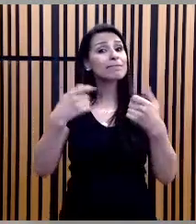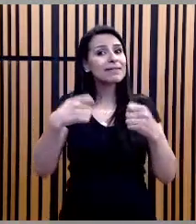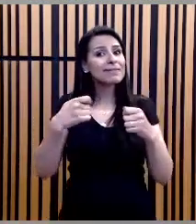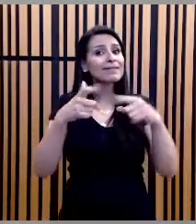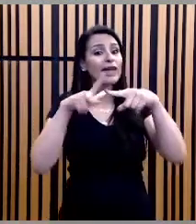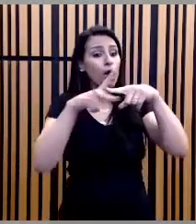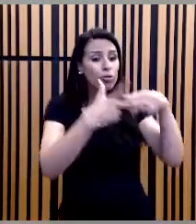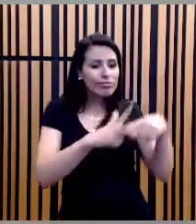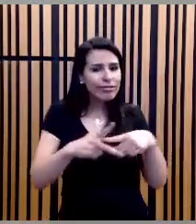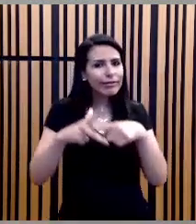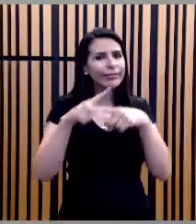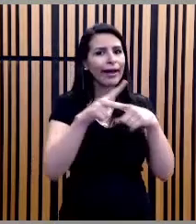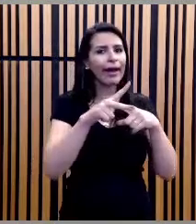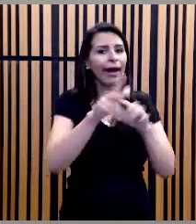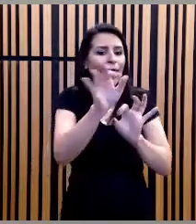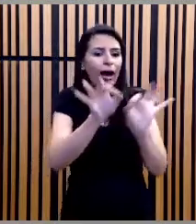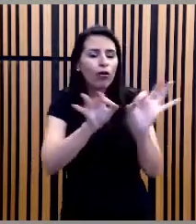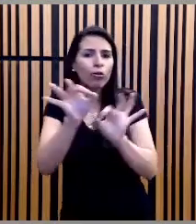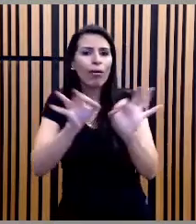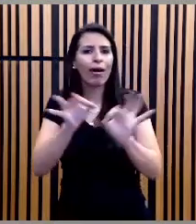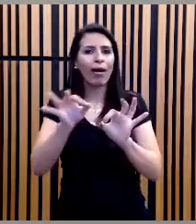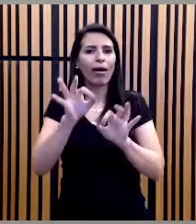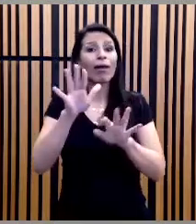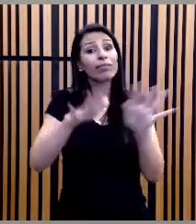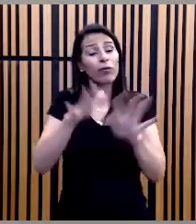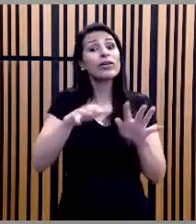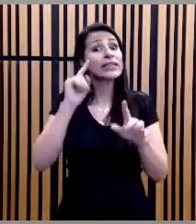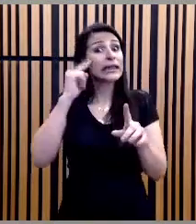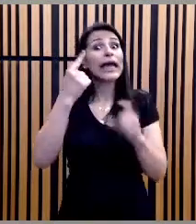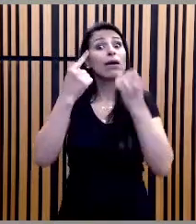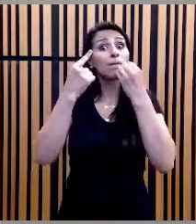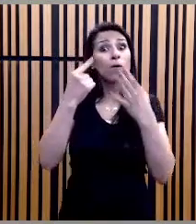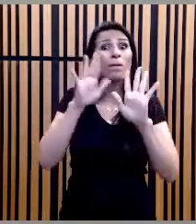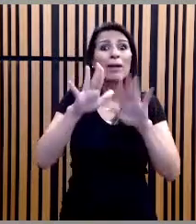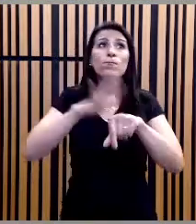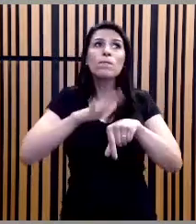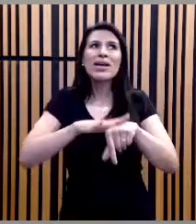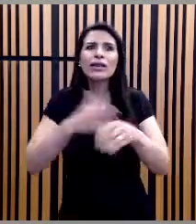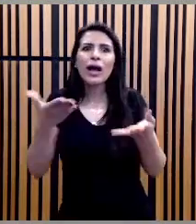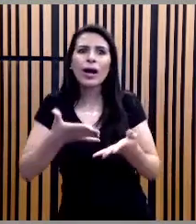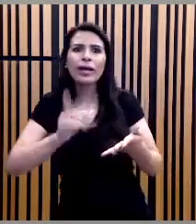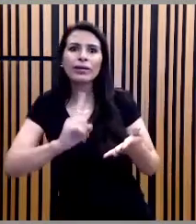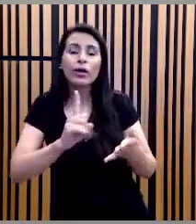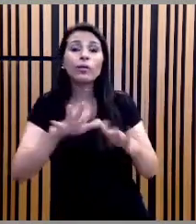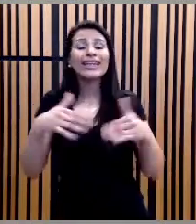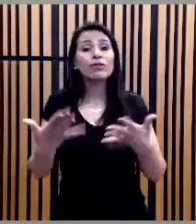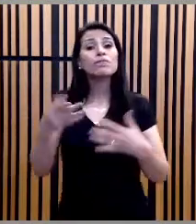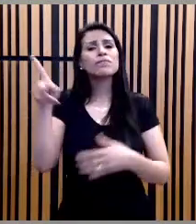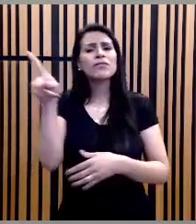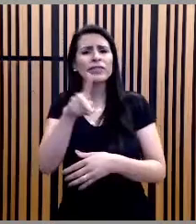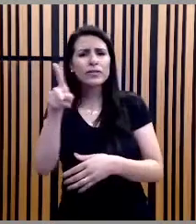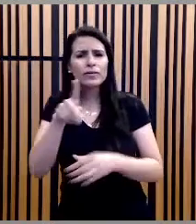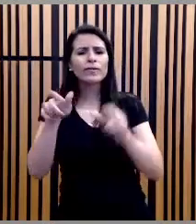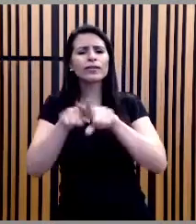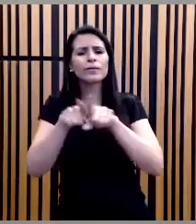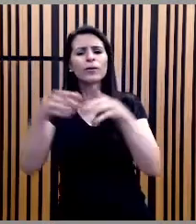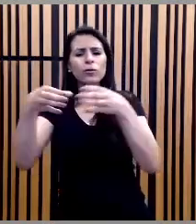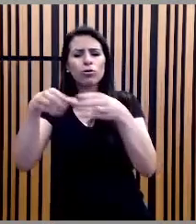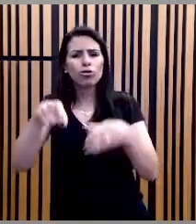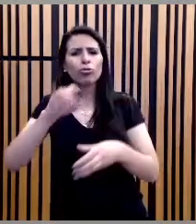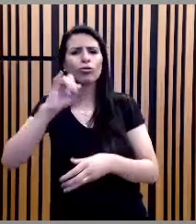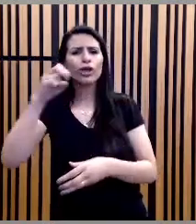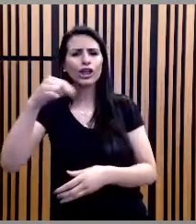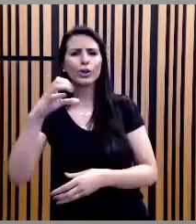a pouco ela é boa, mas no momento não tá tão boa assim, né? Então os professores, junto com a incubadora, aí eles ajudam a gente a dar